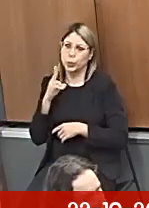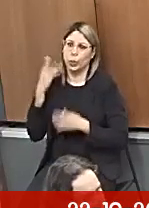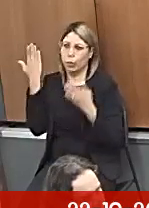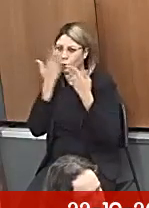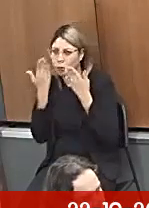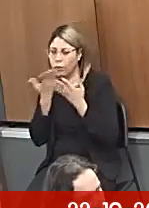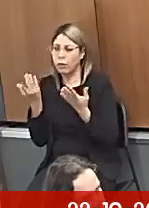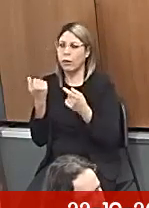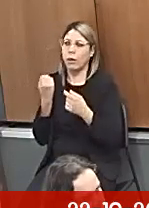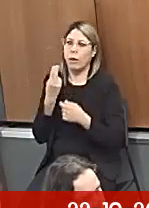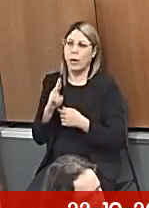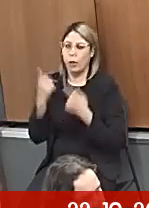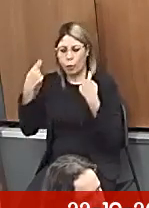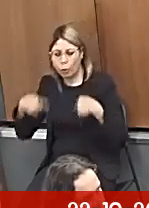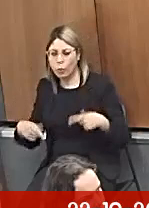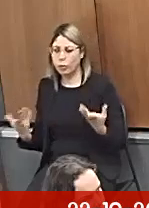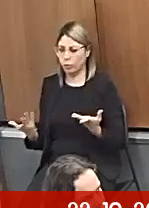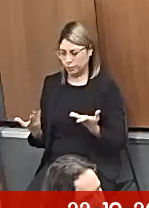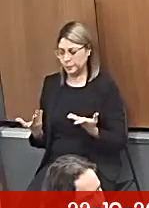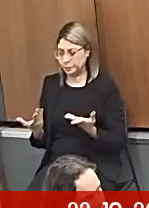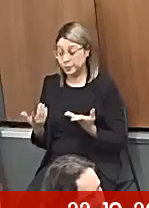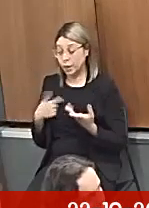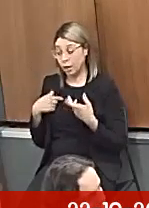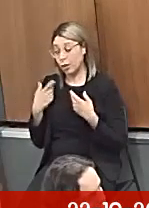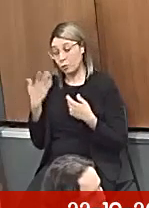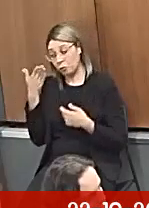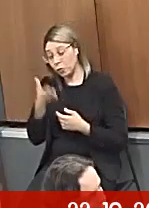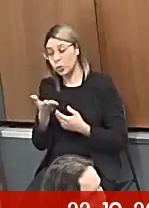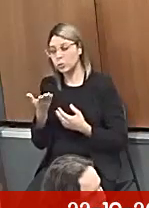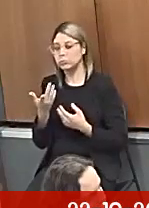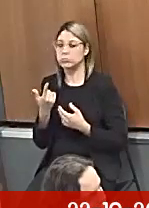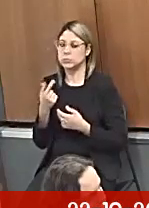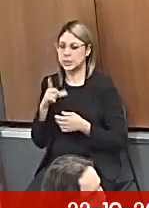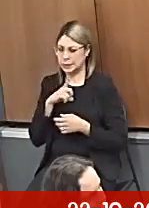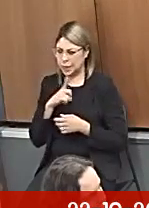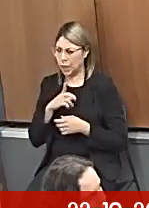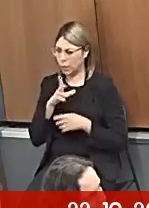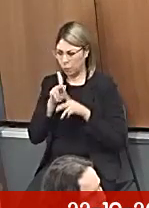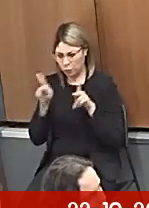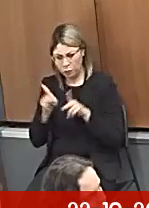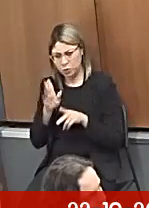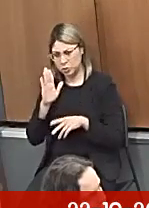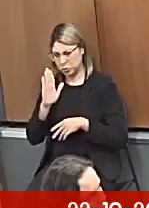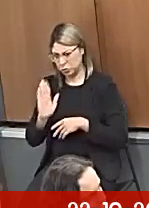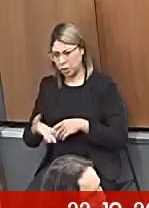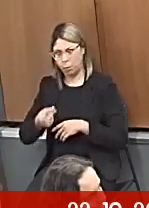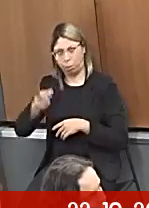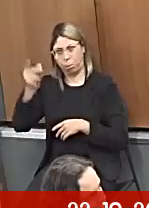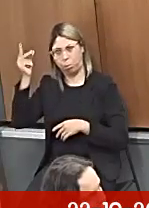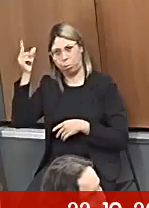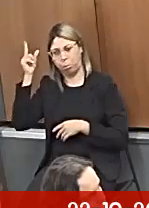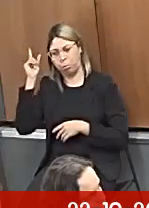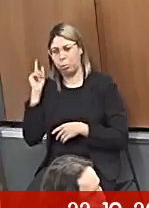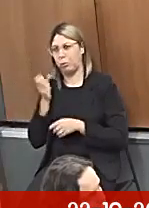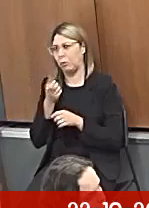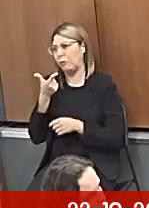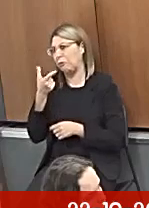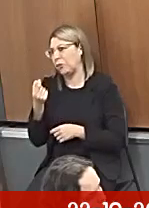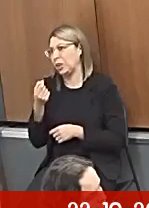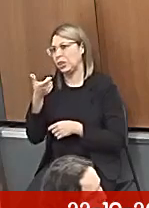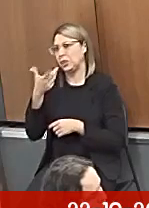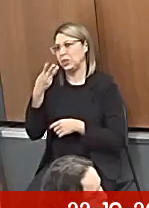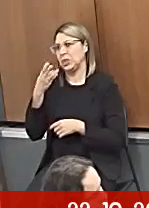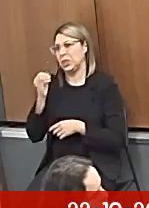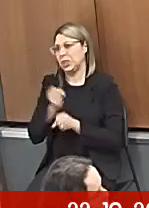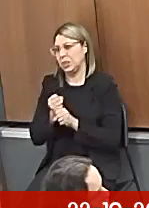visual, seja ela física, né? Então, e lá, professores já bem jurássicos, né, com mais de 20, 30